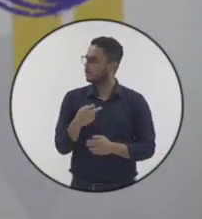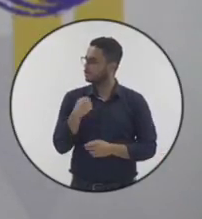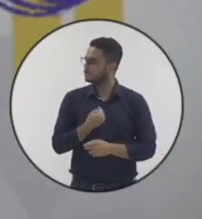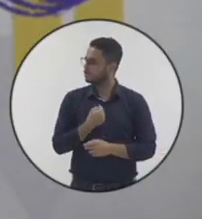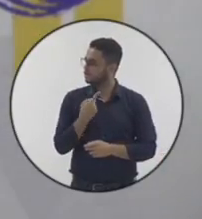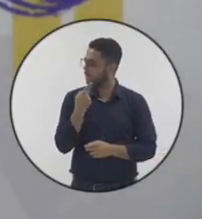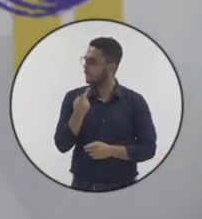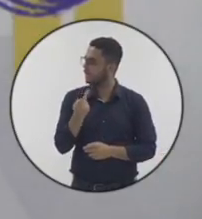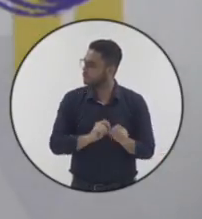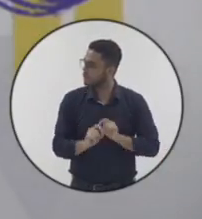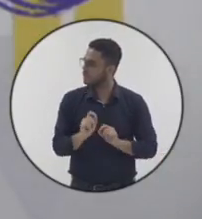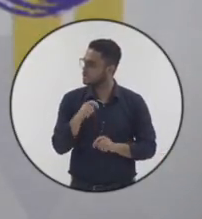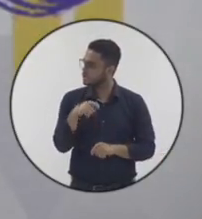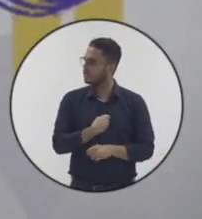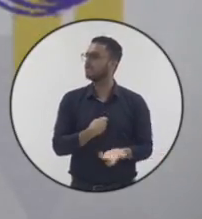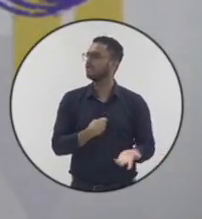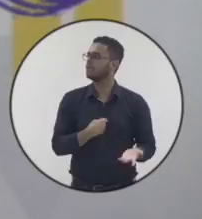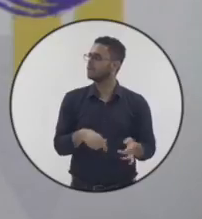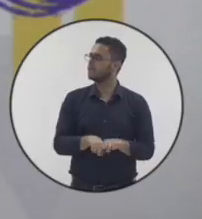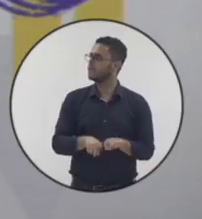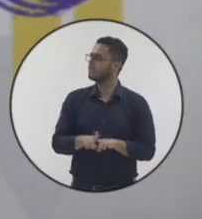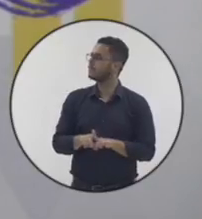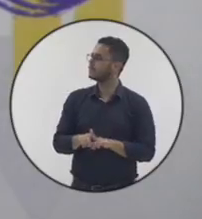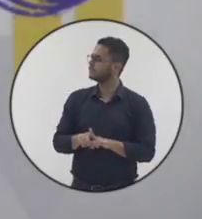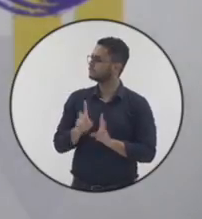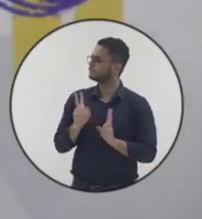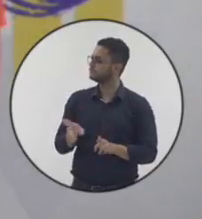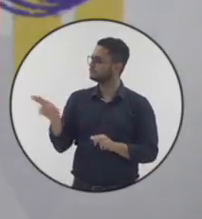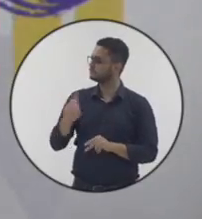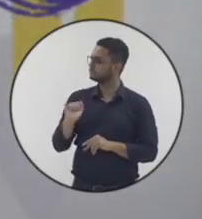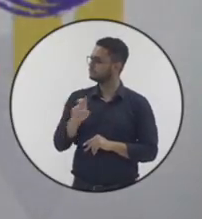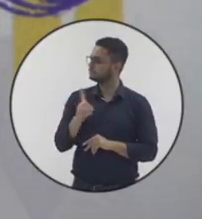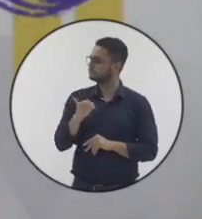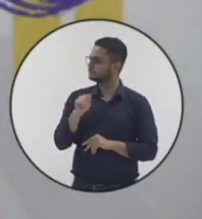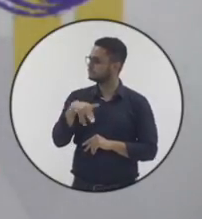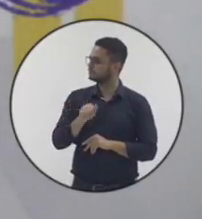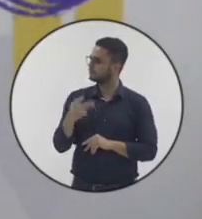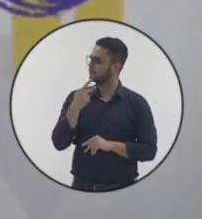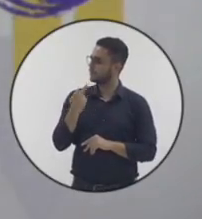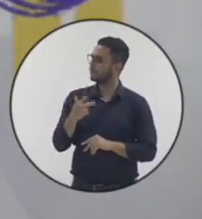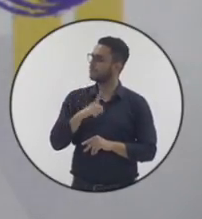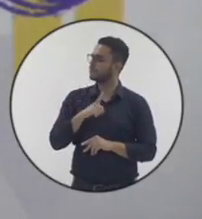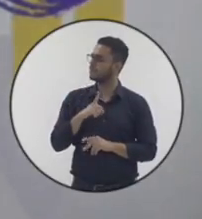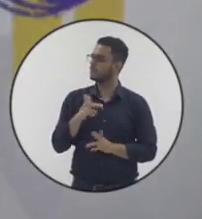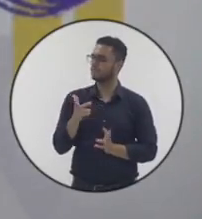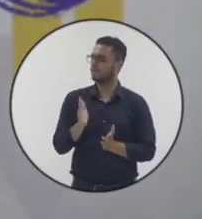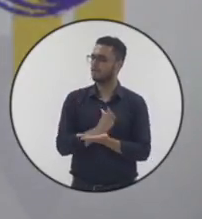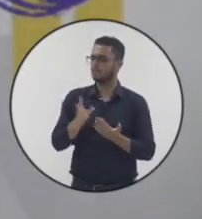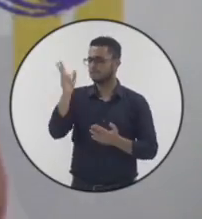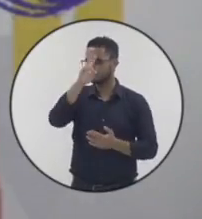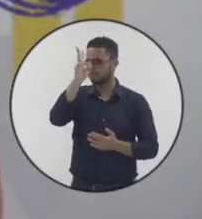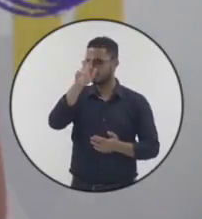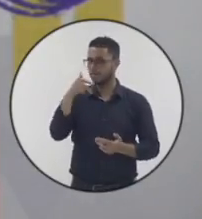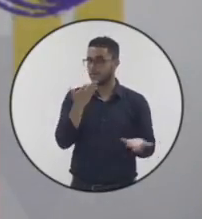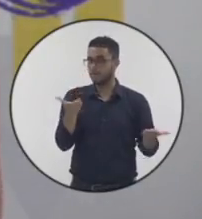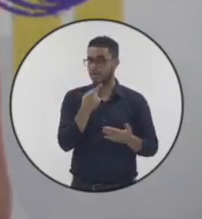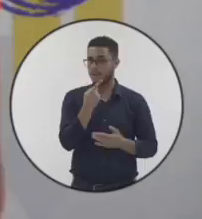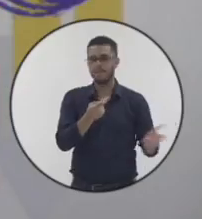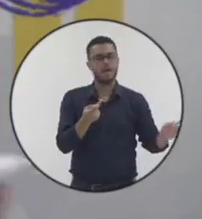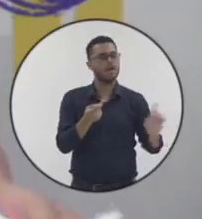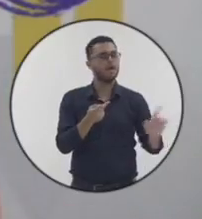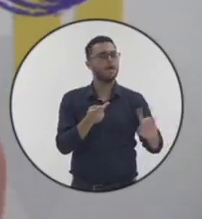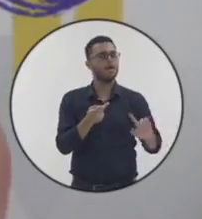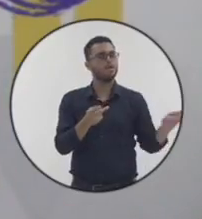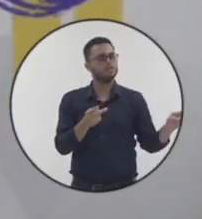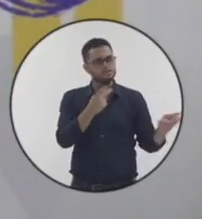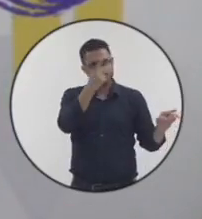de sermos quem somos, reconhece, como a Adriana colocou aqui, né, fissuras históricas, e diz, não, agora é essa galera que vai dizer quem